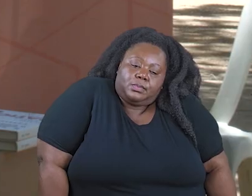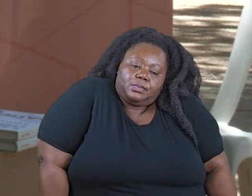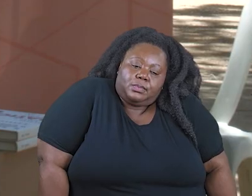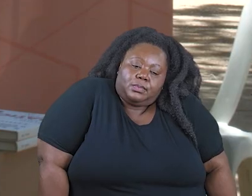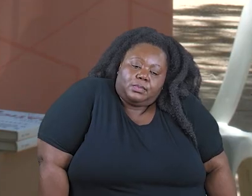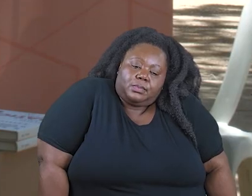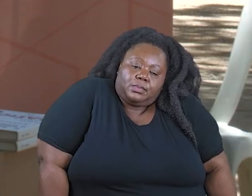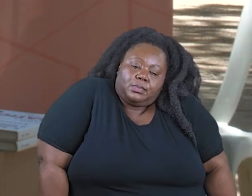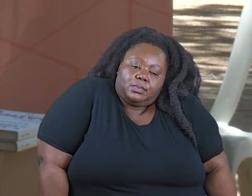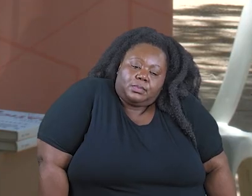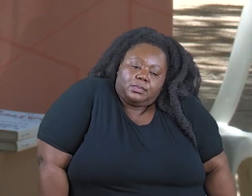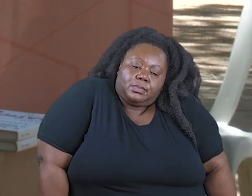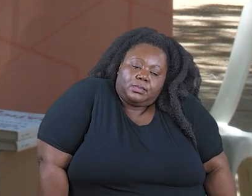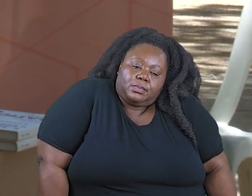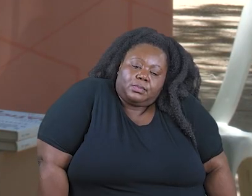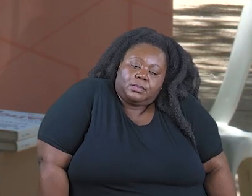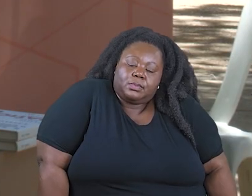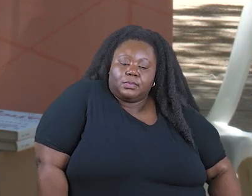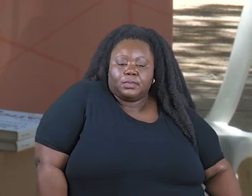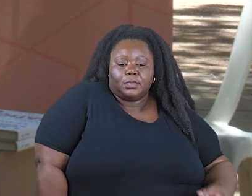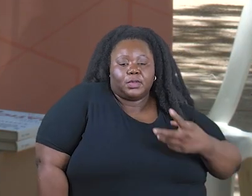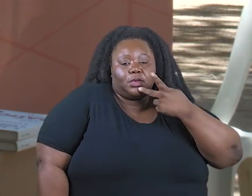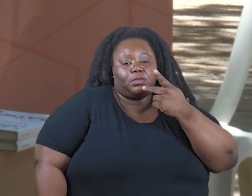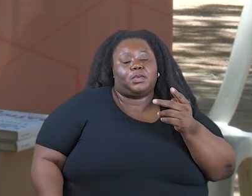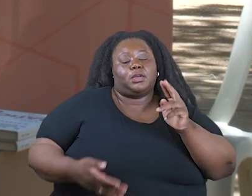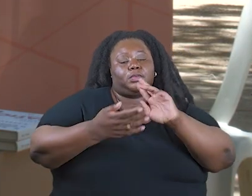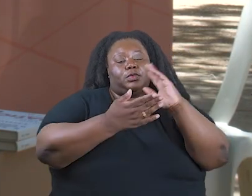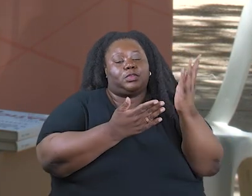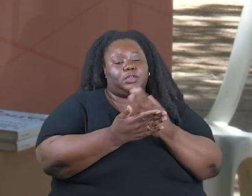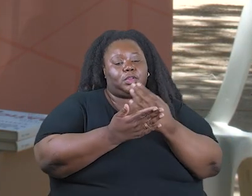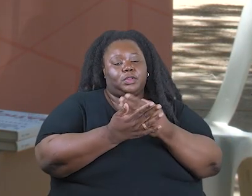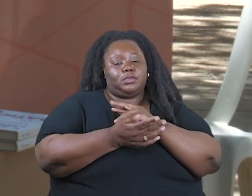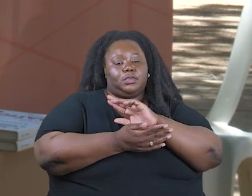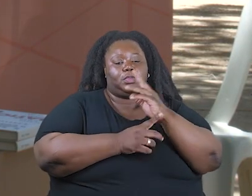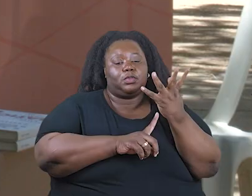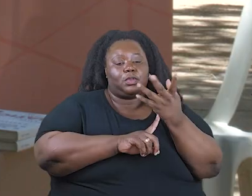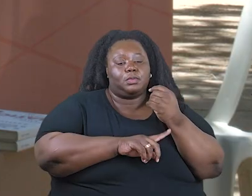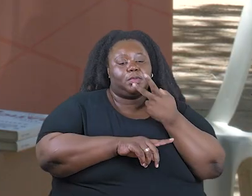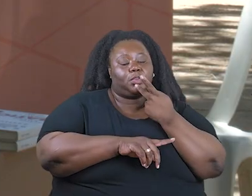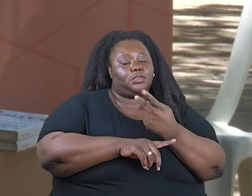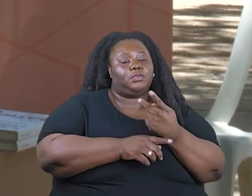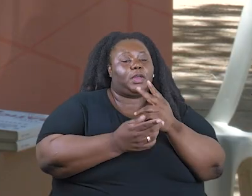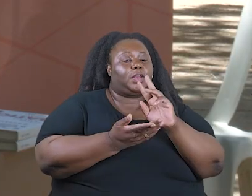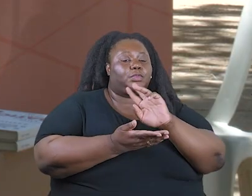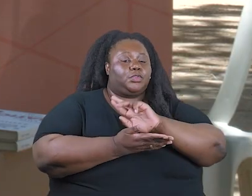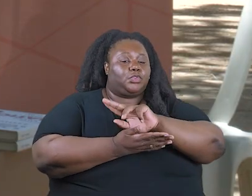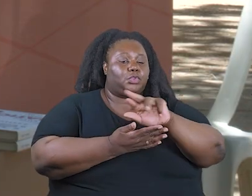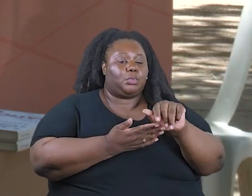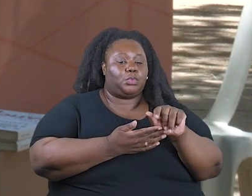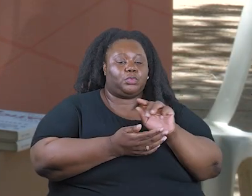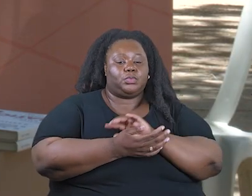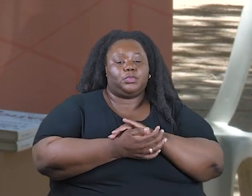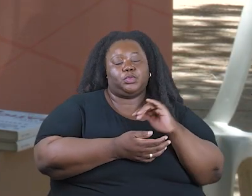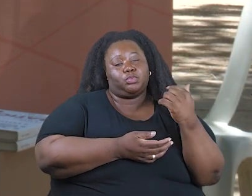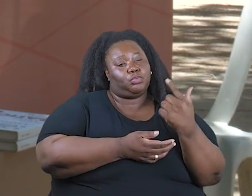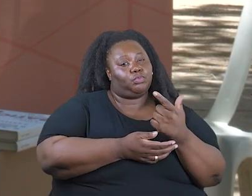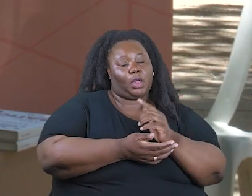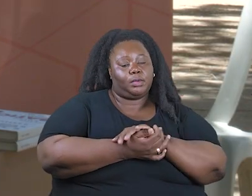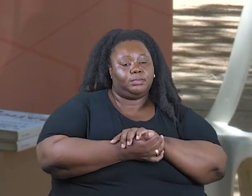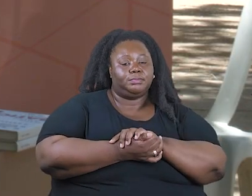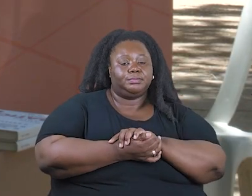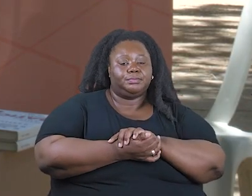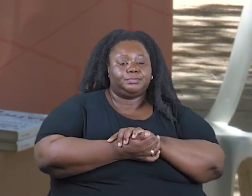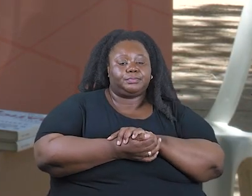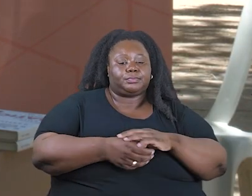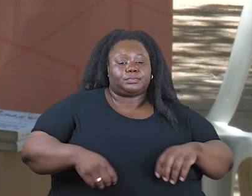Eu falo sobre livro de artista, mas eu não falo sobre múltiplos ali. Aí um livro específico só sobre múltiplos